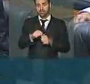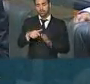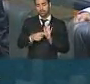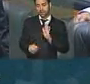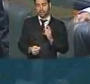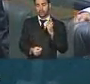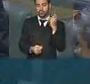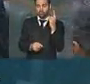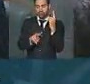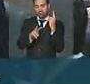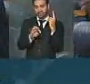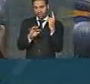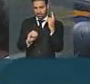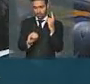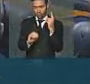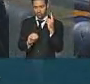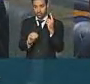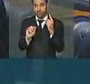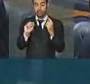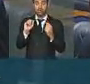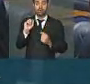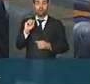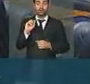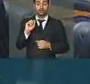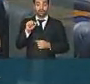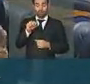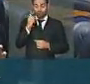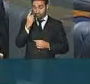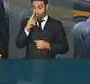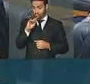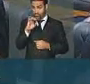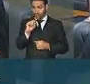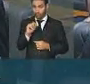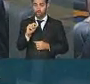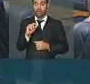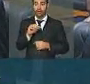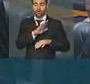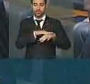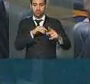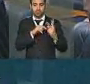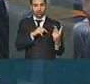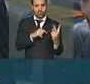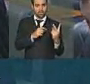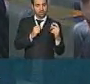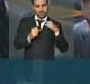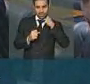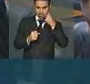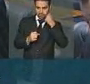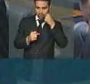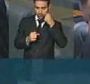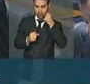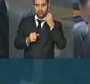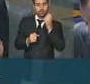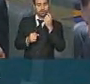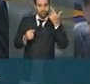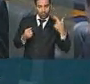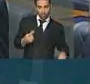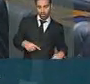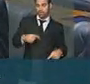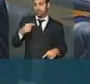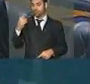para que este veto fosse debatido por dois senadores contra, dois senadores a favor,